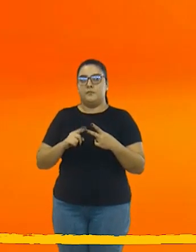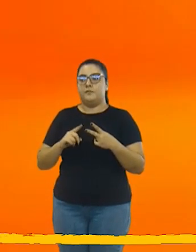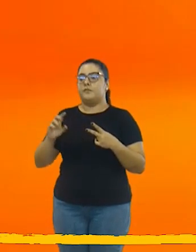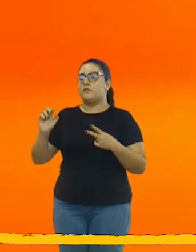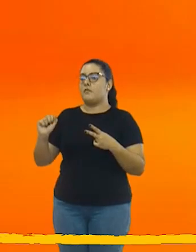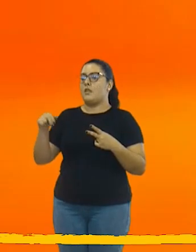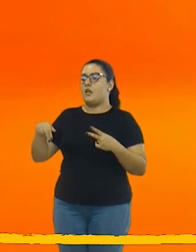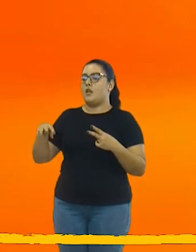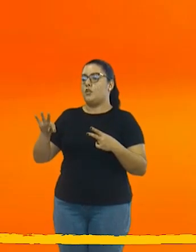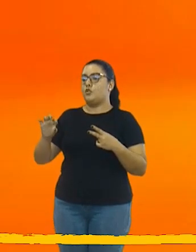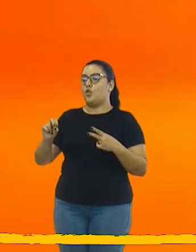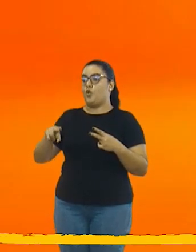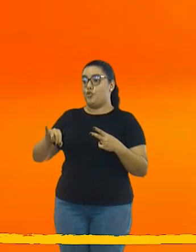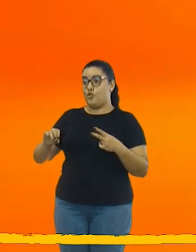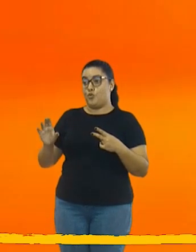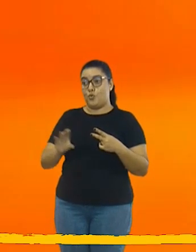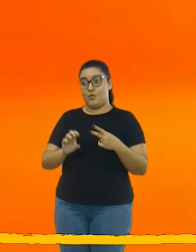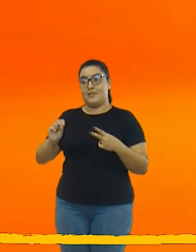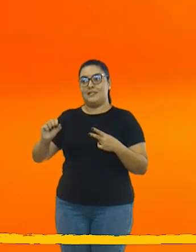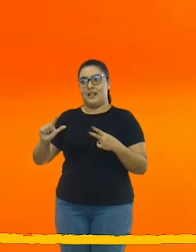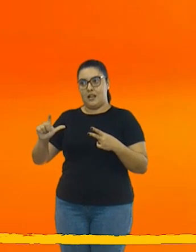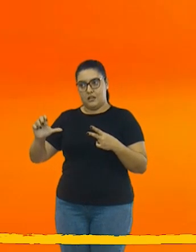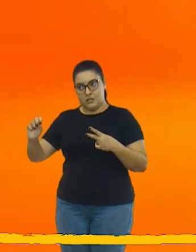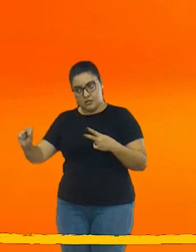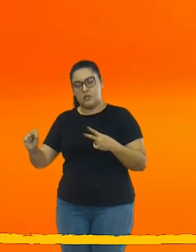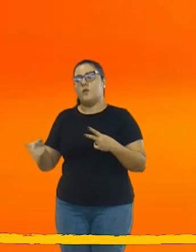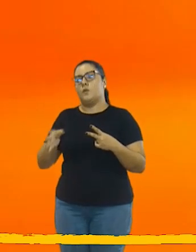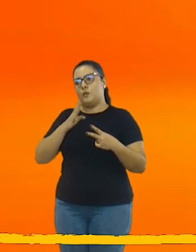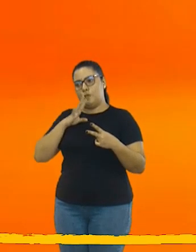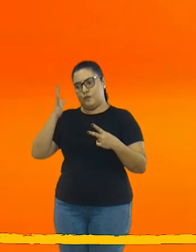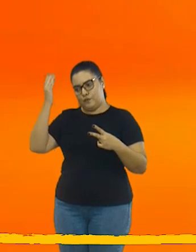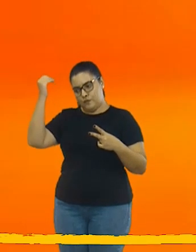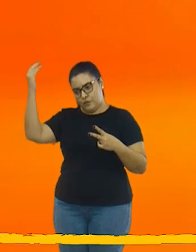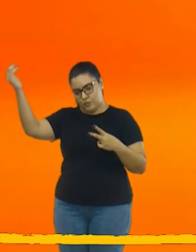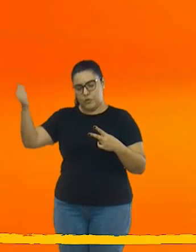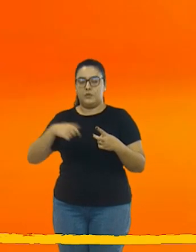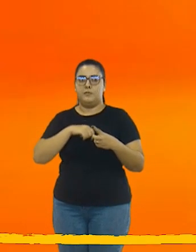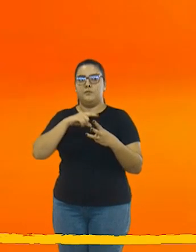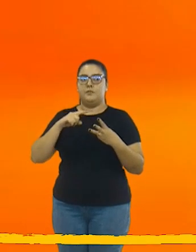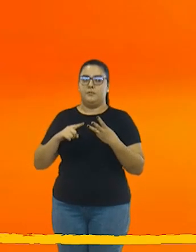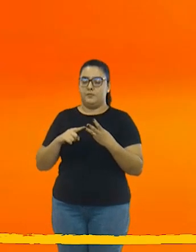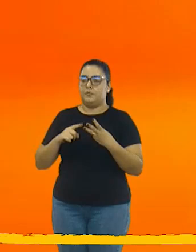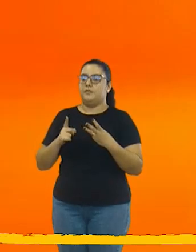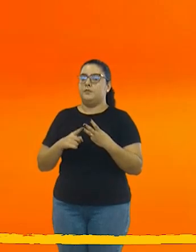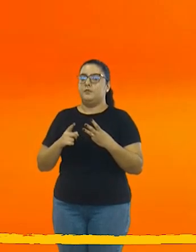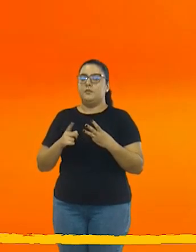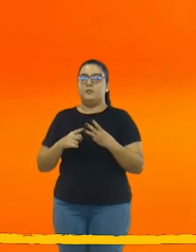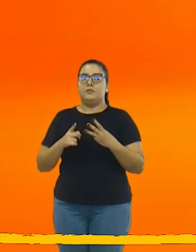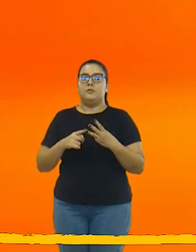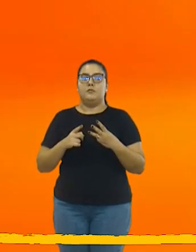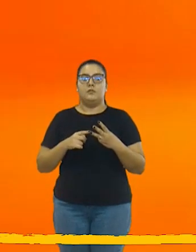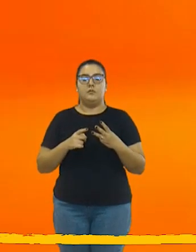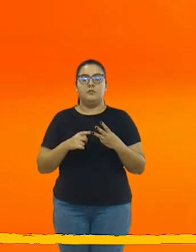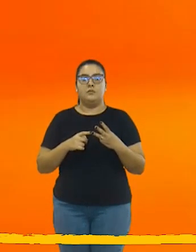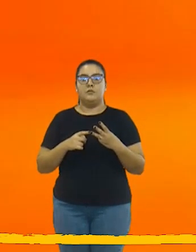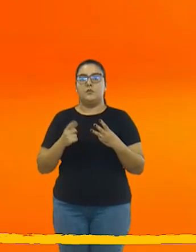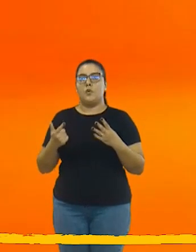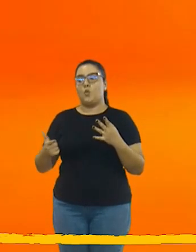Antônio Salles, que escreveu Aves de Arribação.